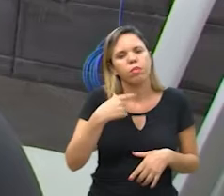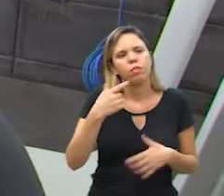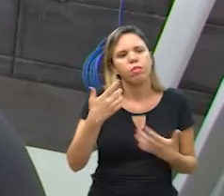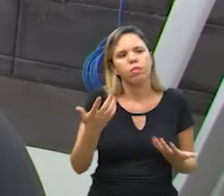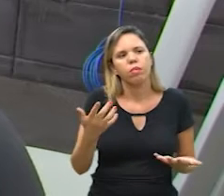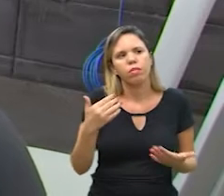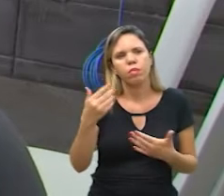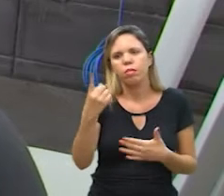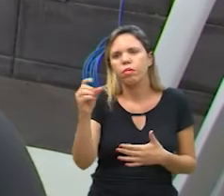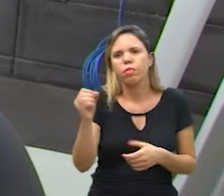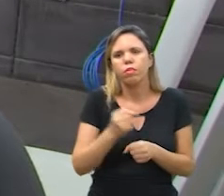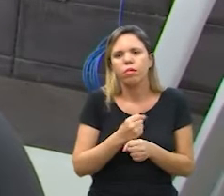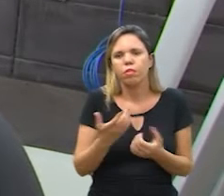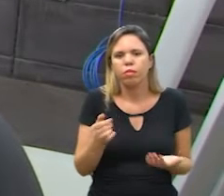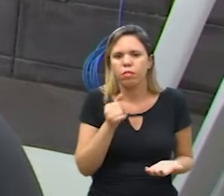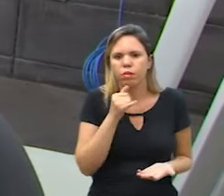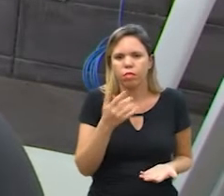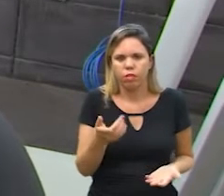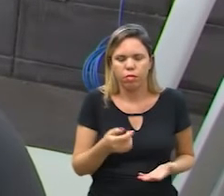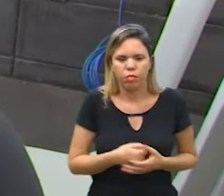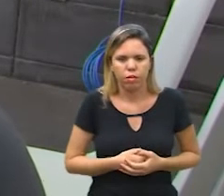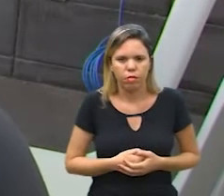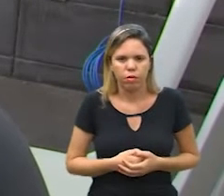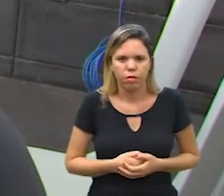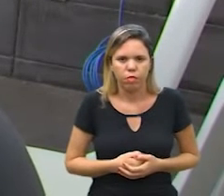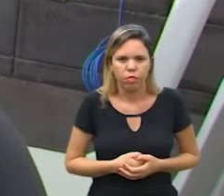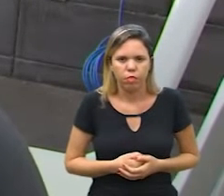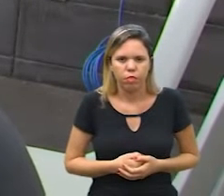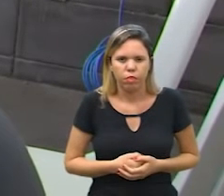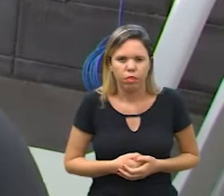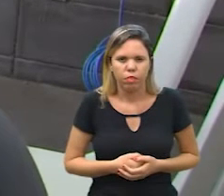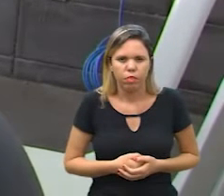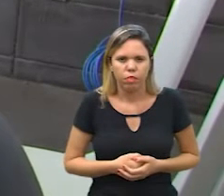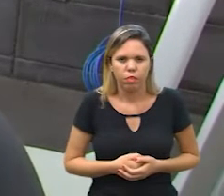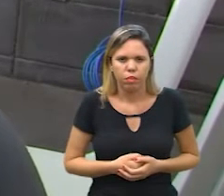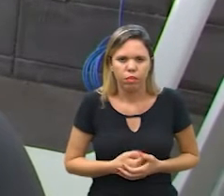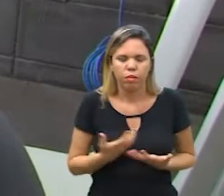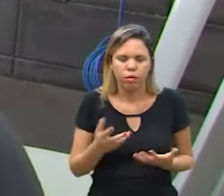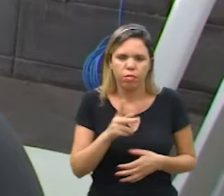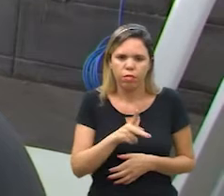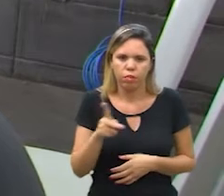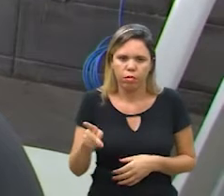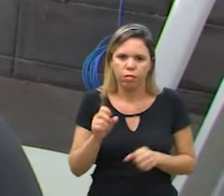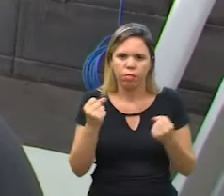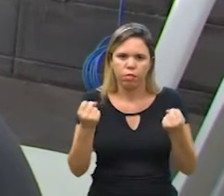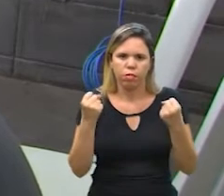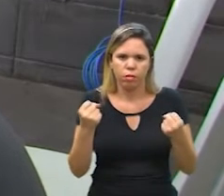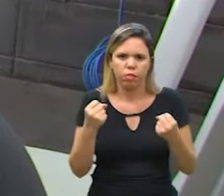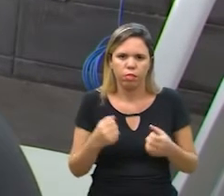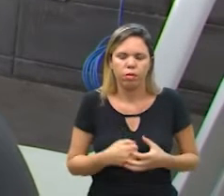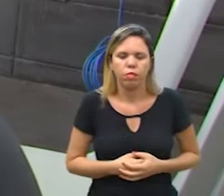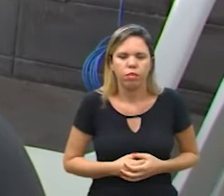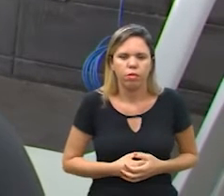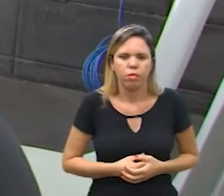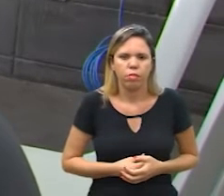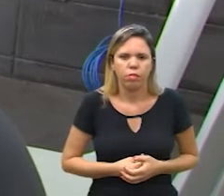como você se imagina daqui a 10 anos, por exemplo? Daqui a 10 anos... ser professor de educação física,